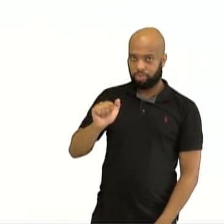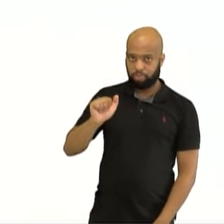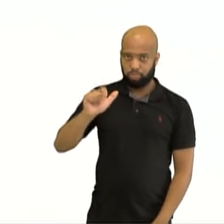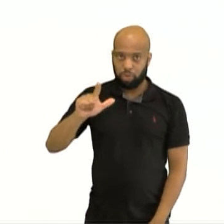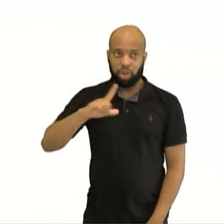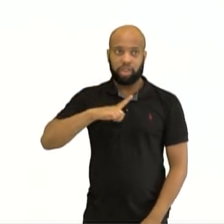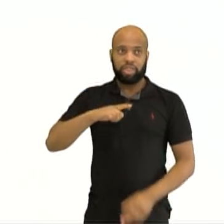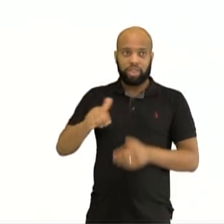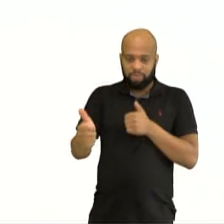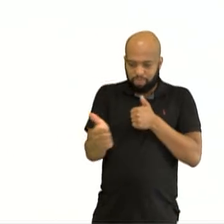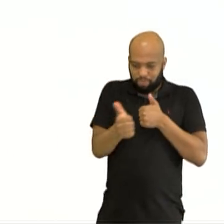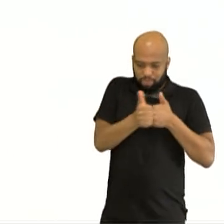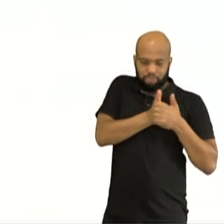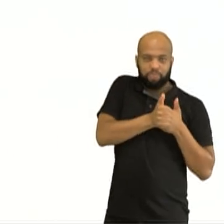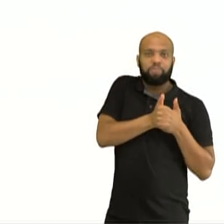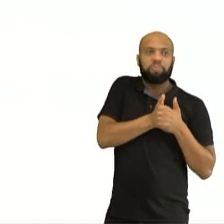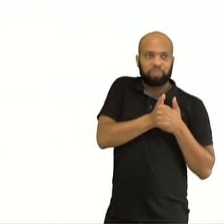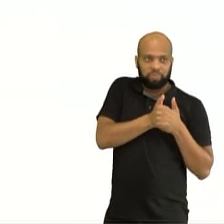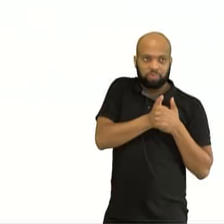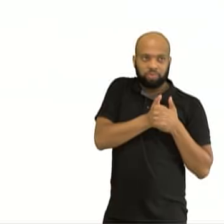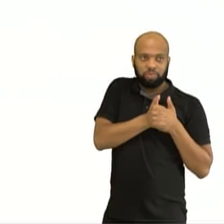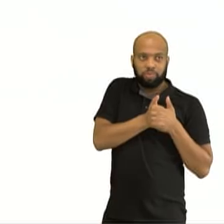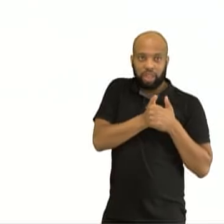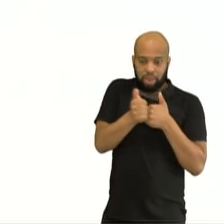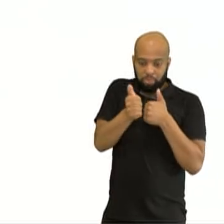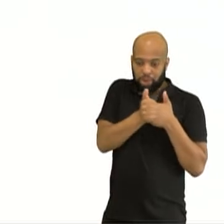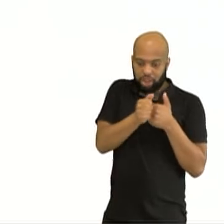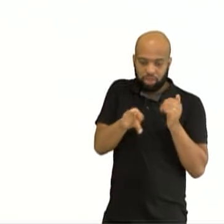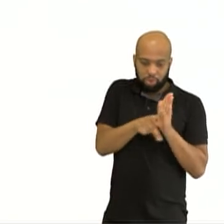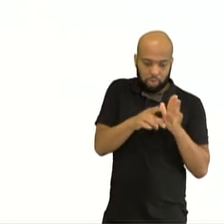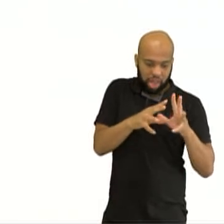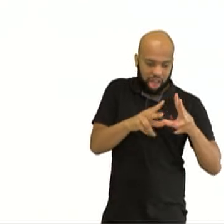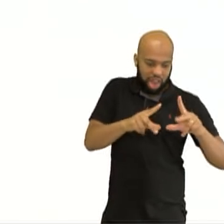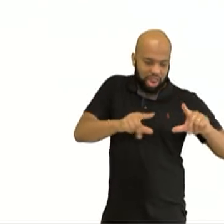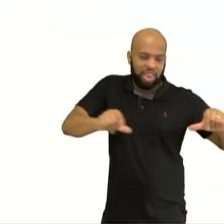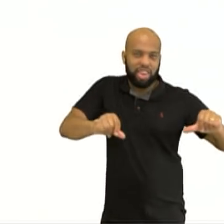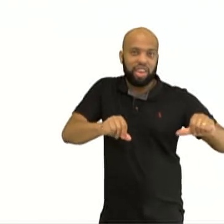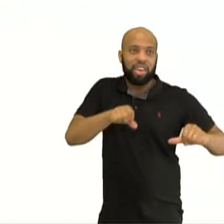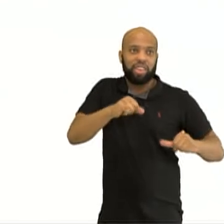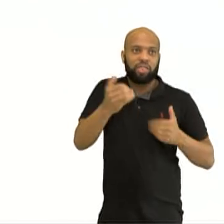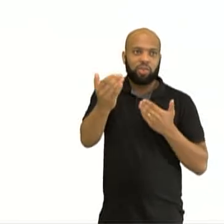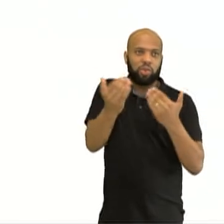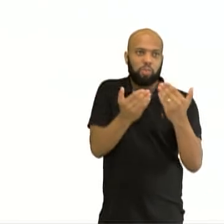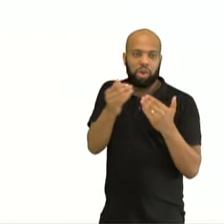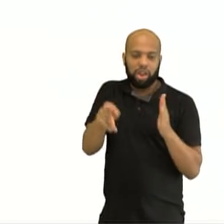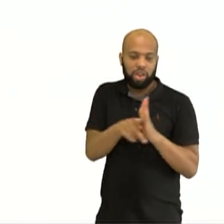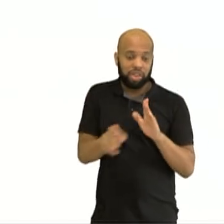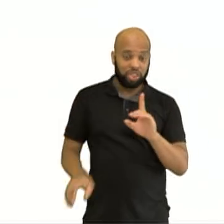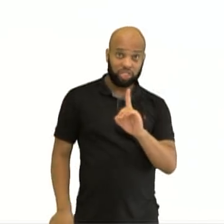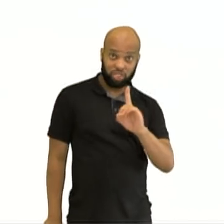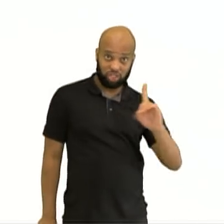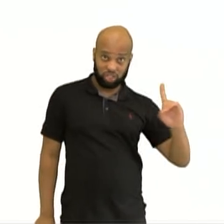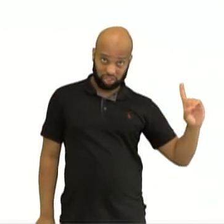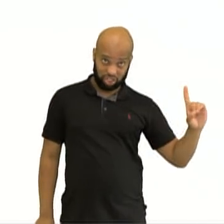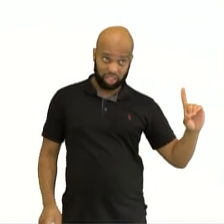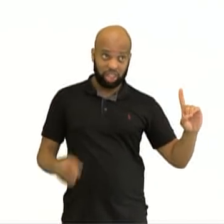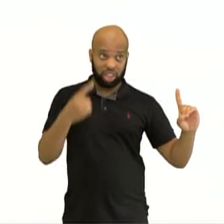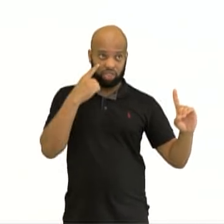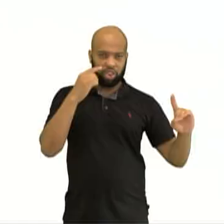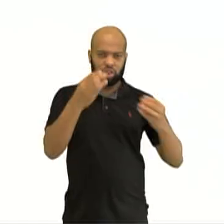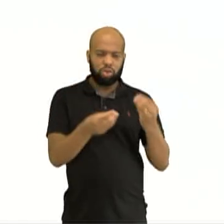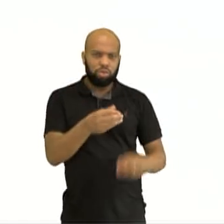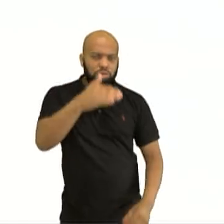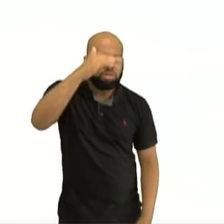mais próximo, vamos dizer assim, da faixa de areia. Se eu comparar com o da direita, veja como ele